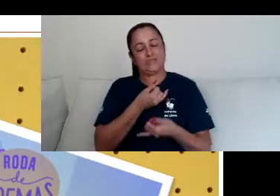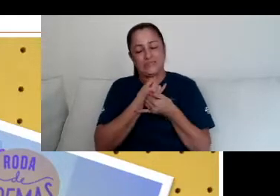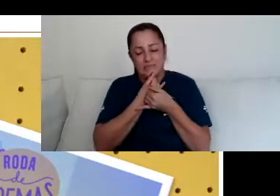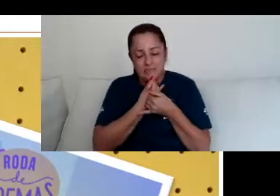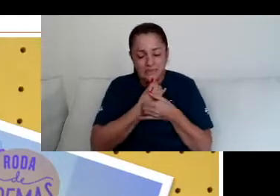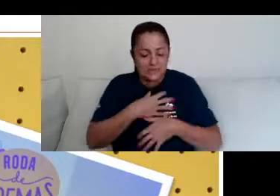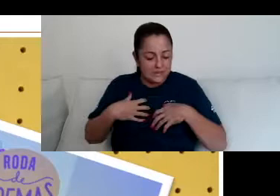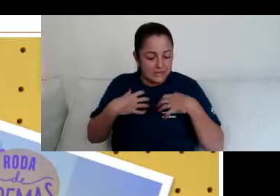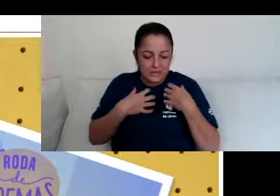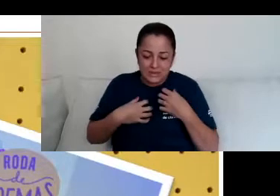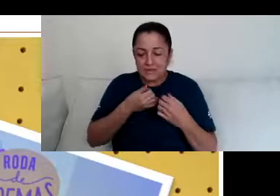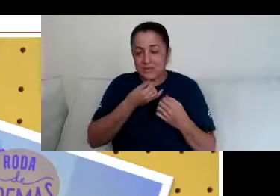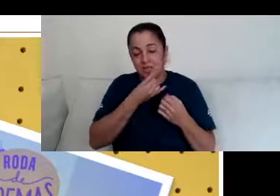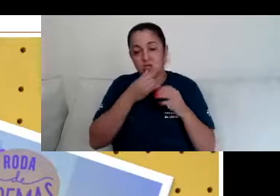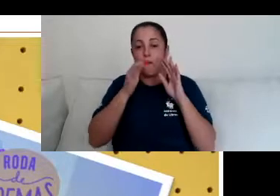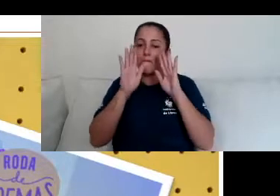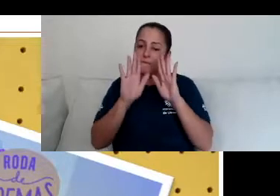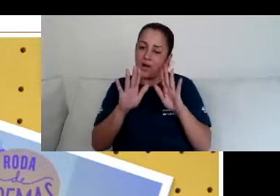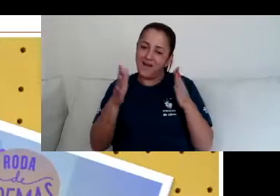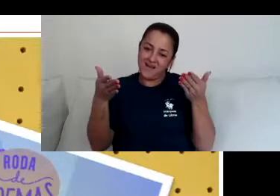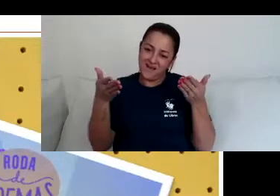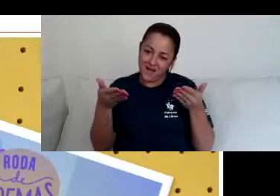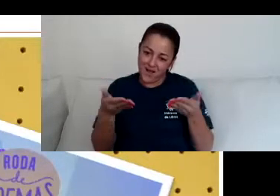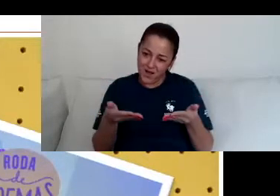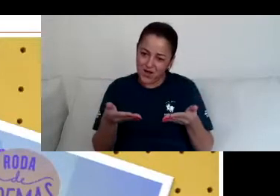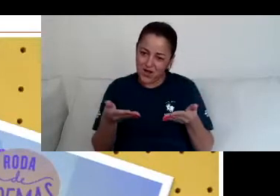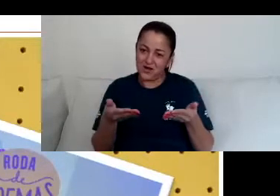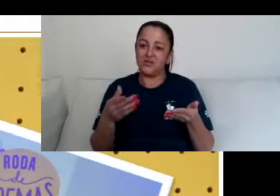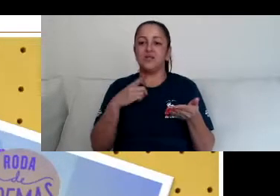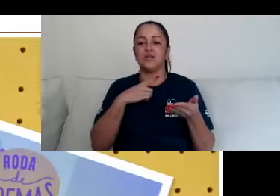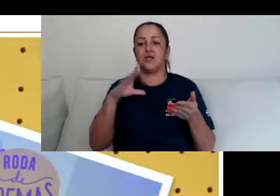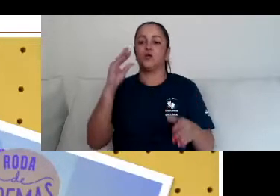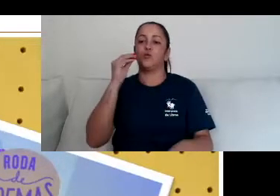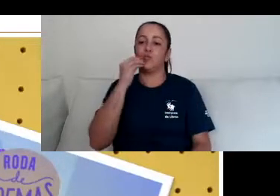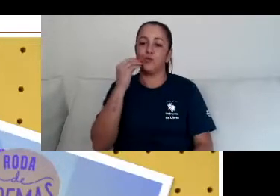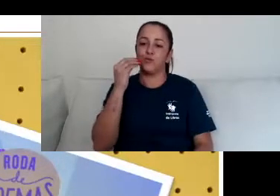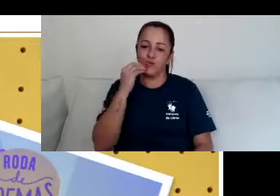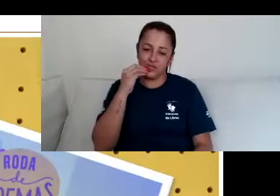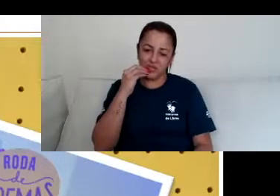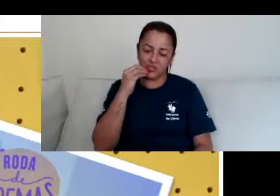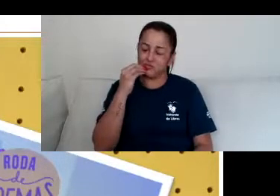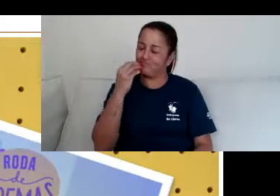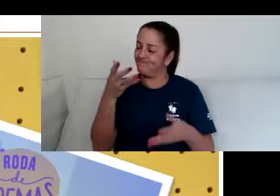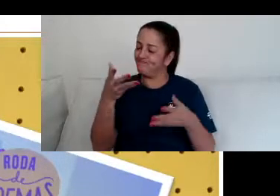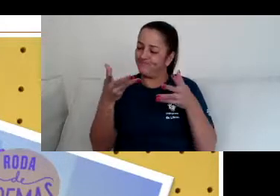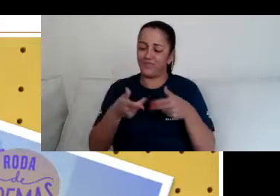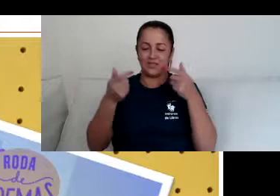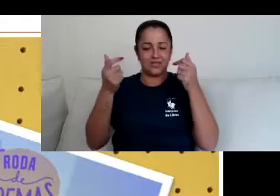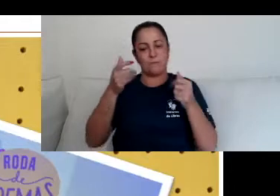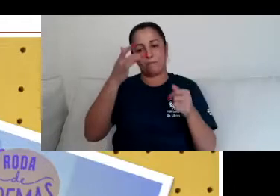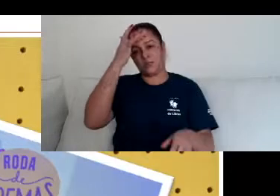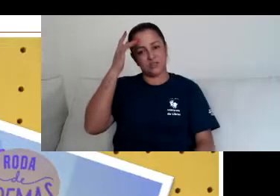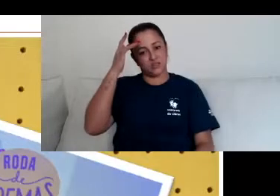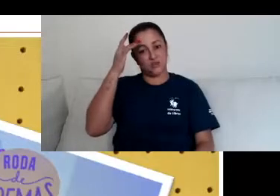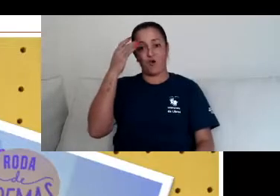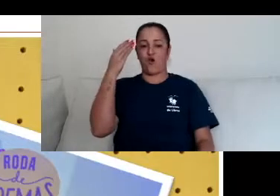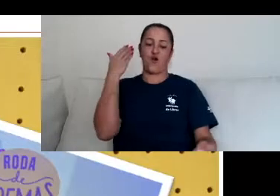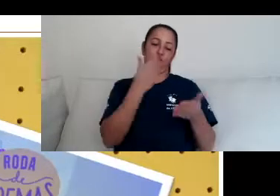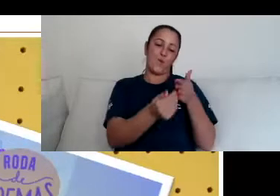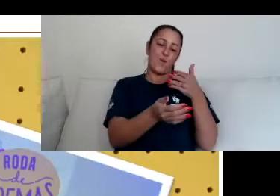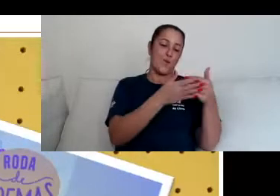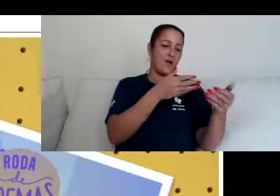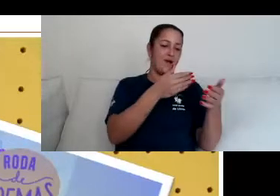isso, mas agora estamos tendo essa oportunidade incrível de estar aqui com pessoas de qualquer lugar